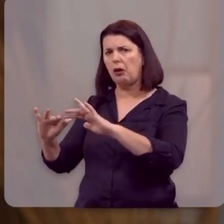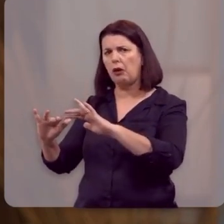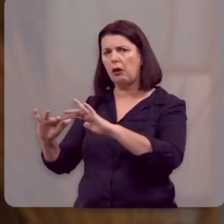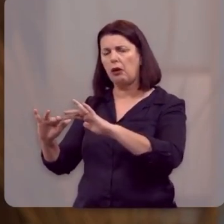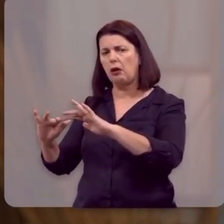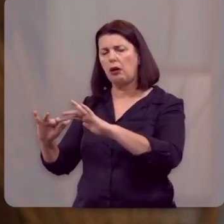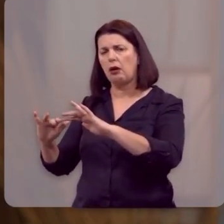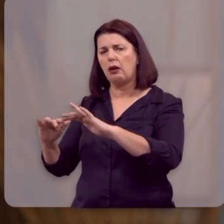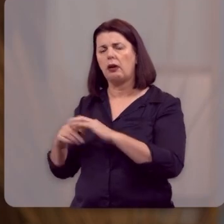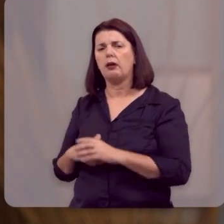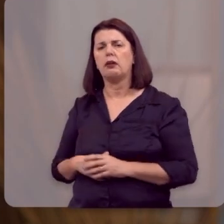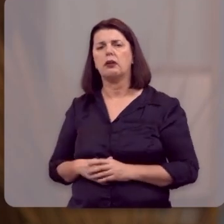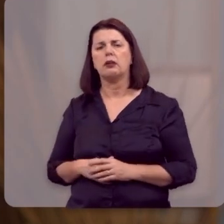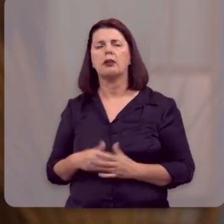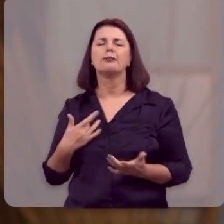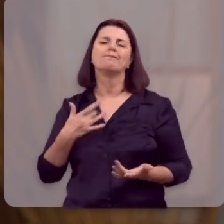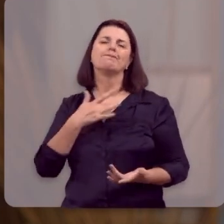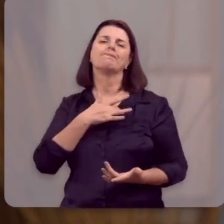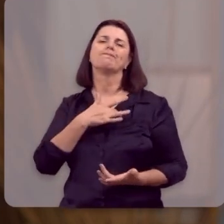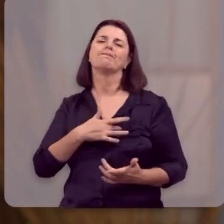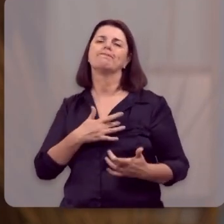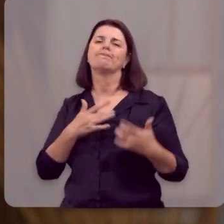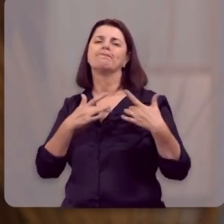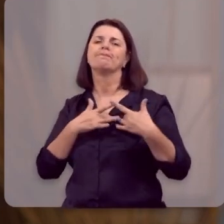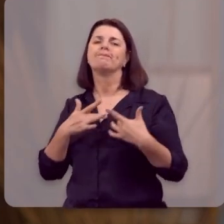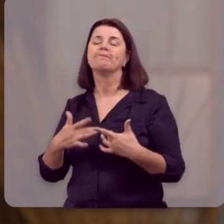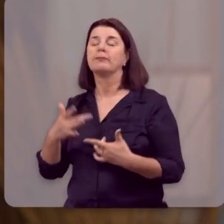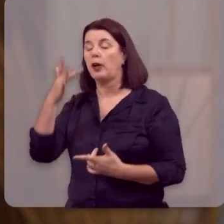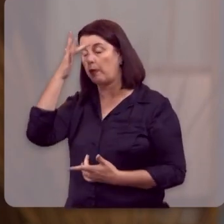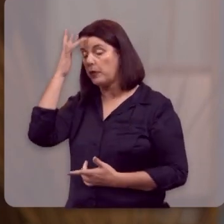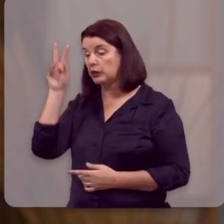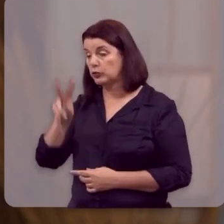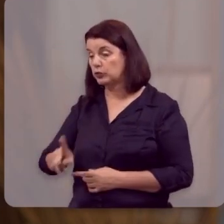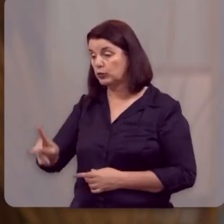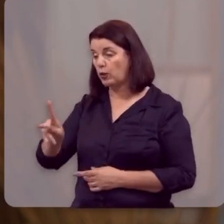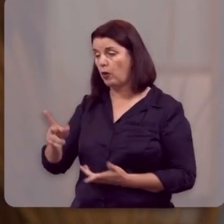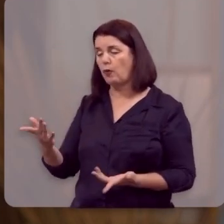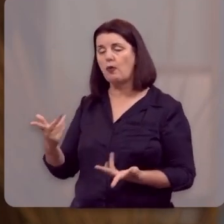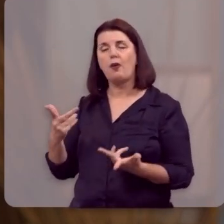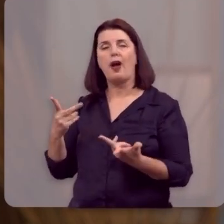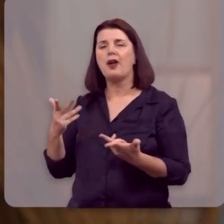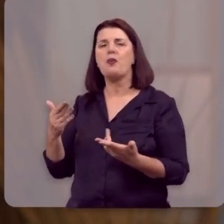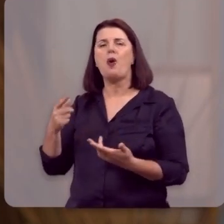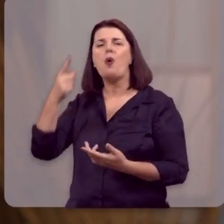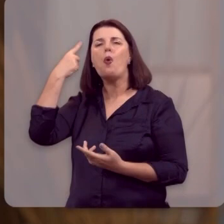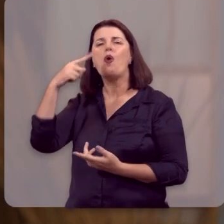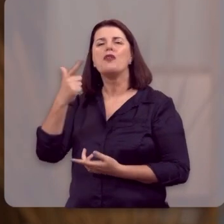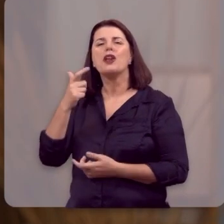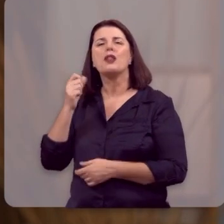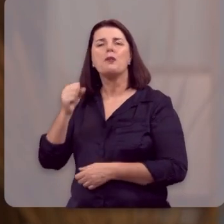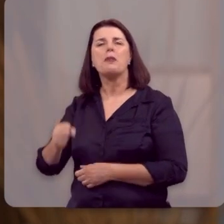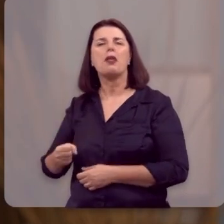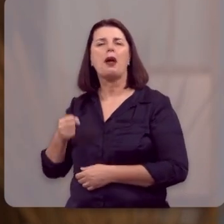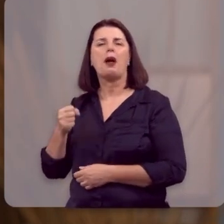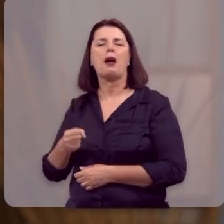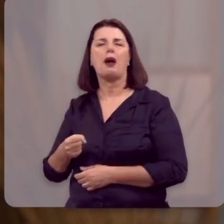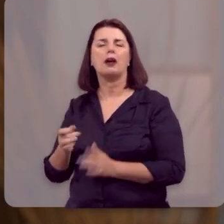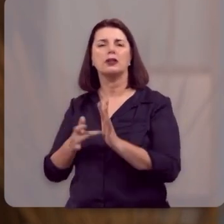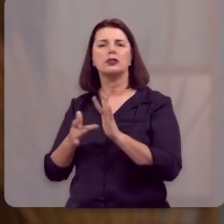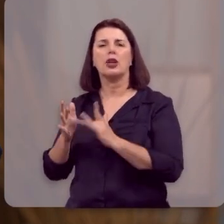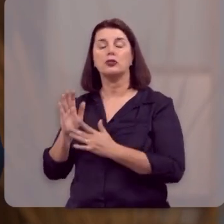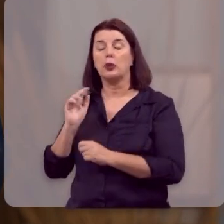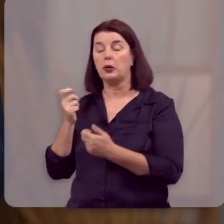texto, ele se compadeceu daquelas pessoas, porque eram como ovelhas sem pastor. E Jesus